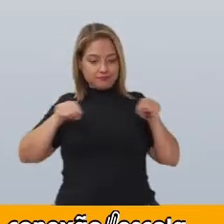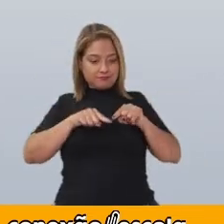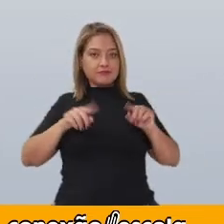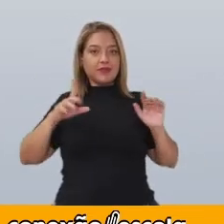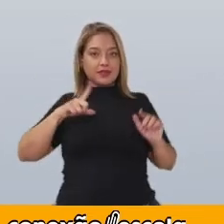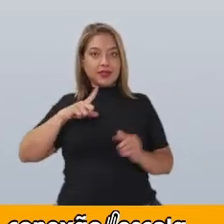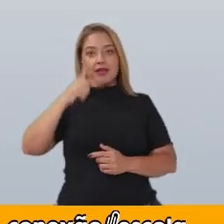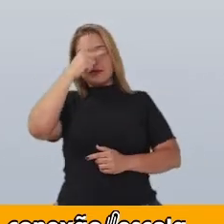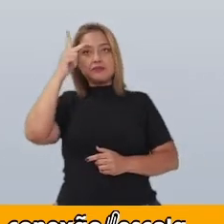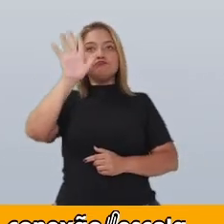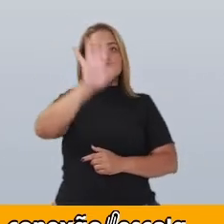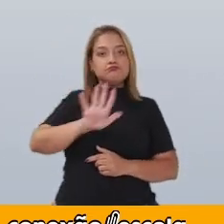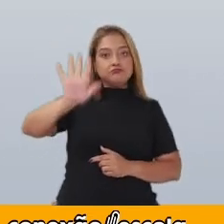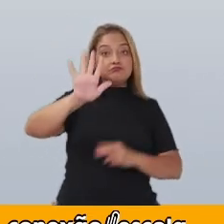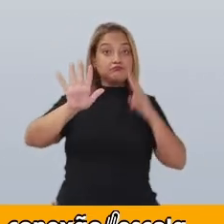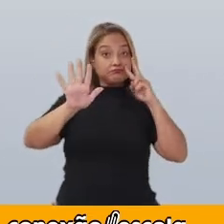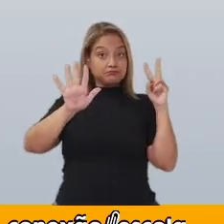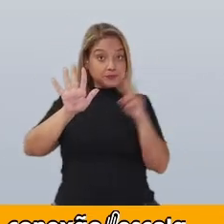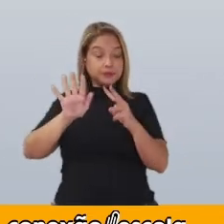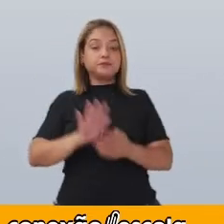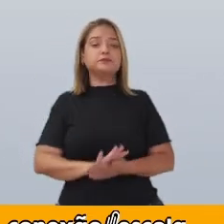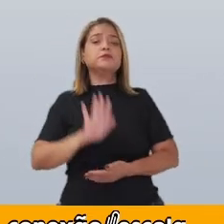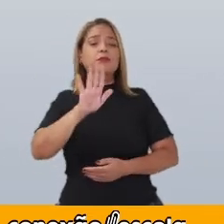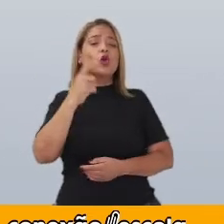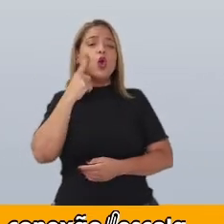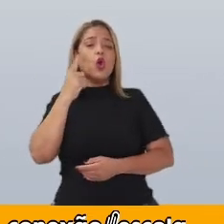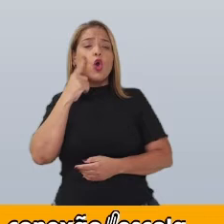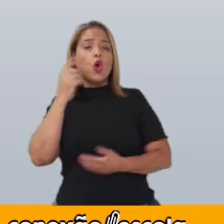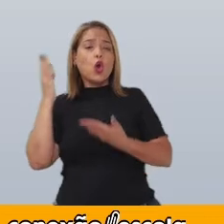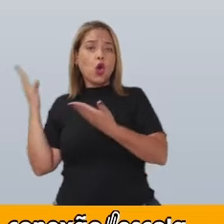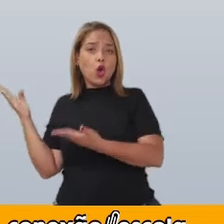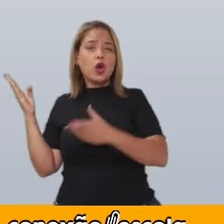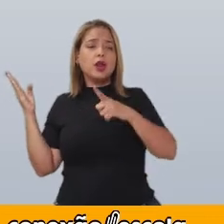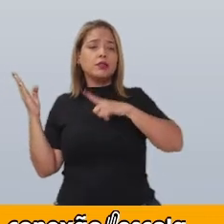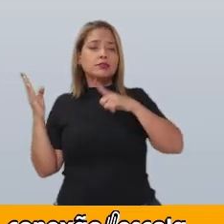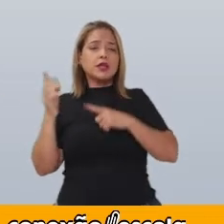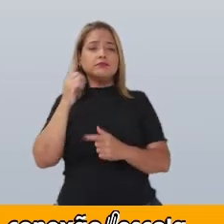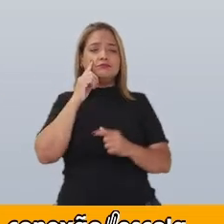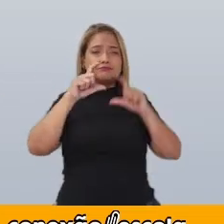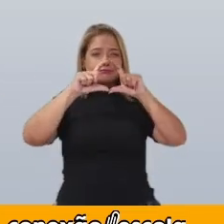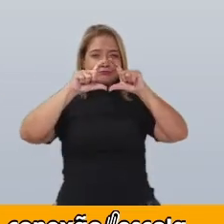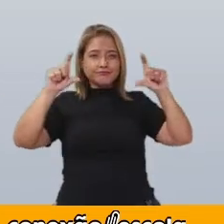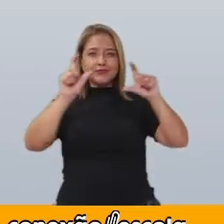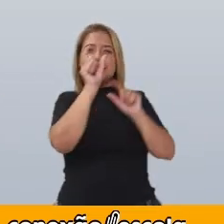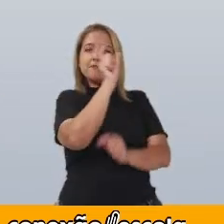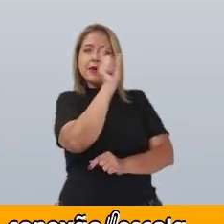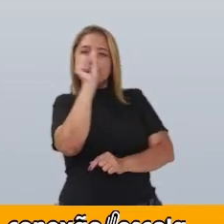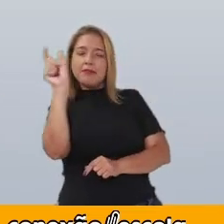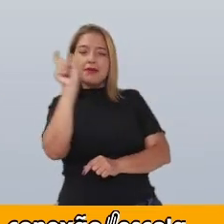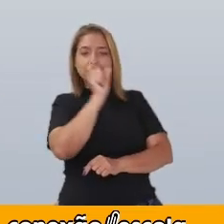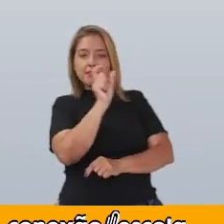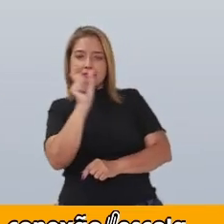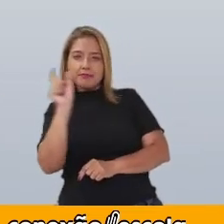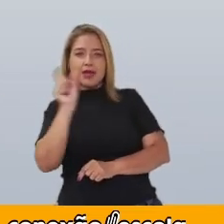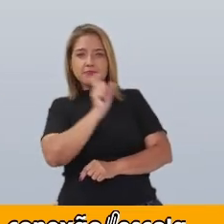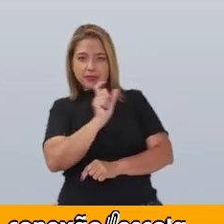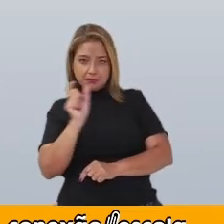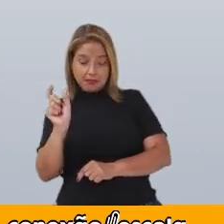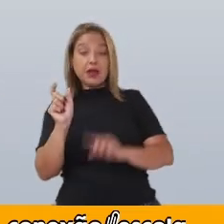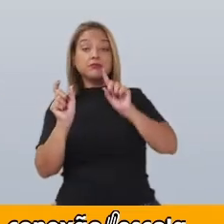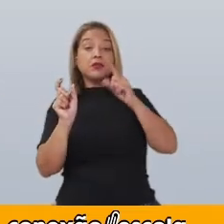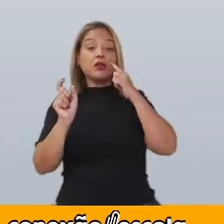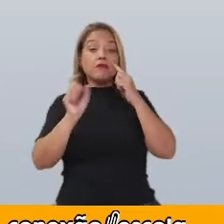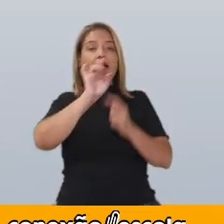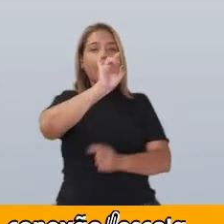malha quadriculada, onde cada quadradinho tem 1 centímetro de lado. Tem uma malha quadriculada,